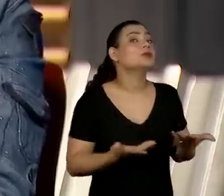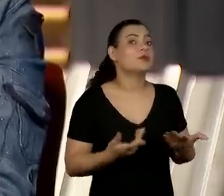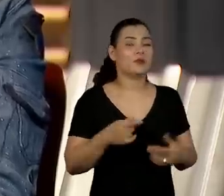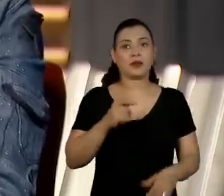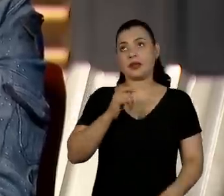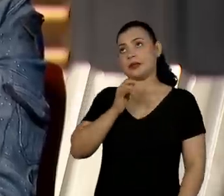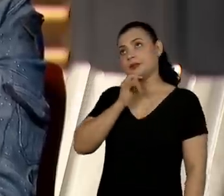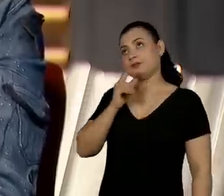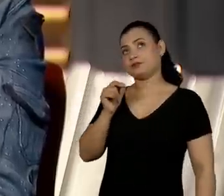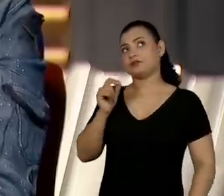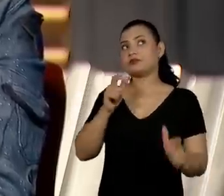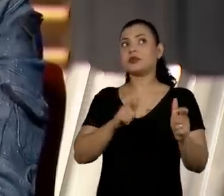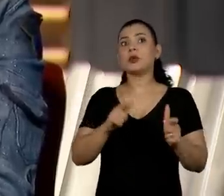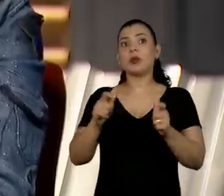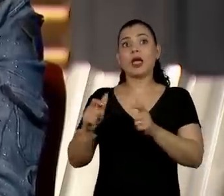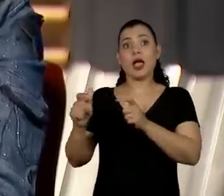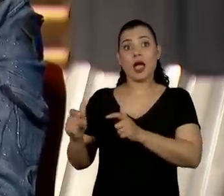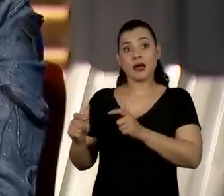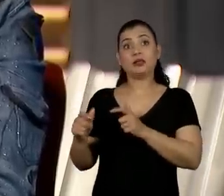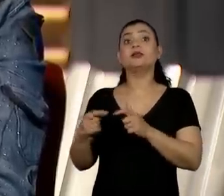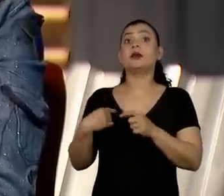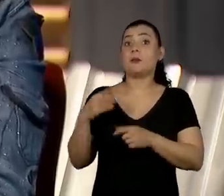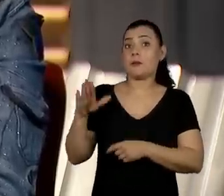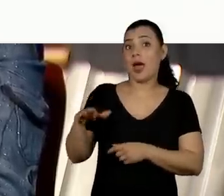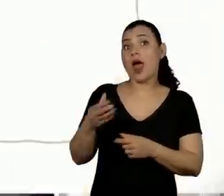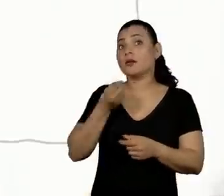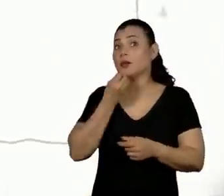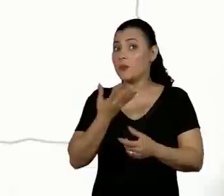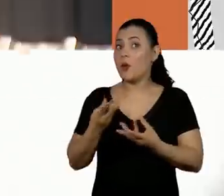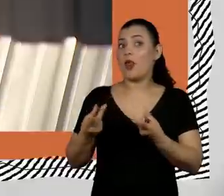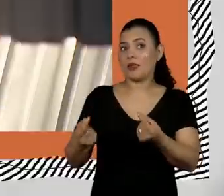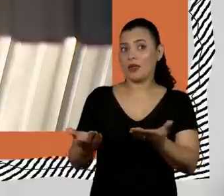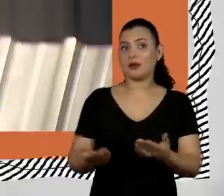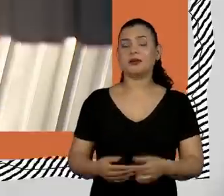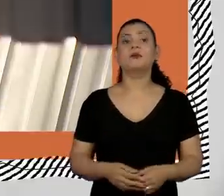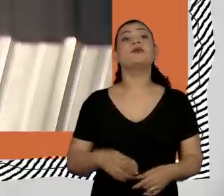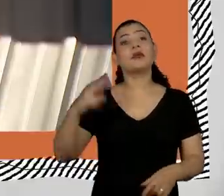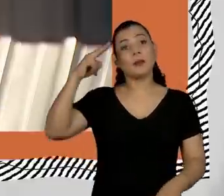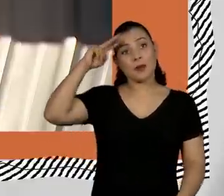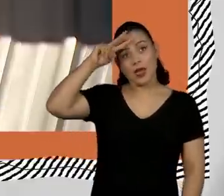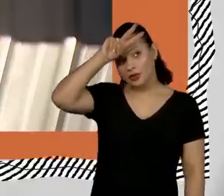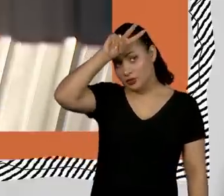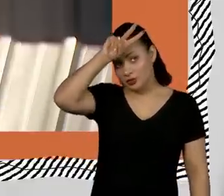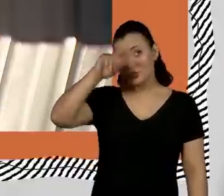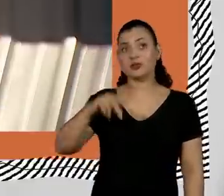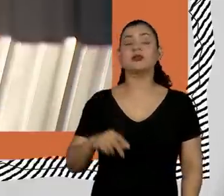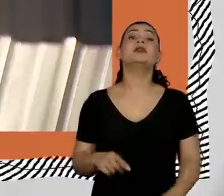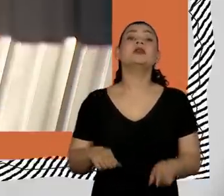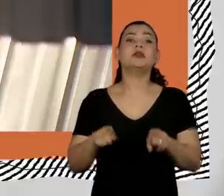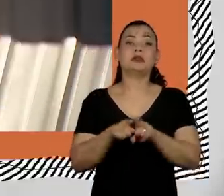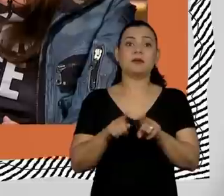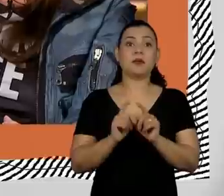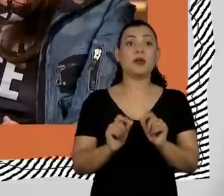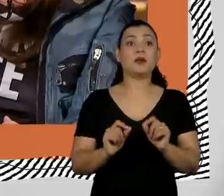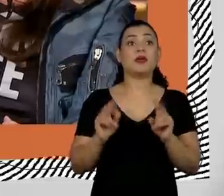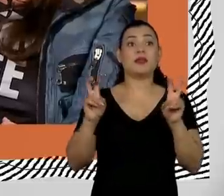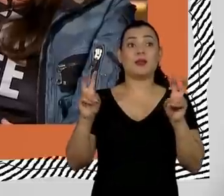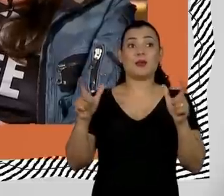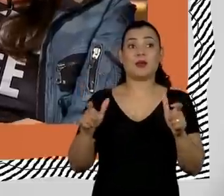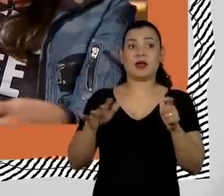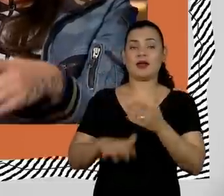eu vou falar sobre lugares muito acessíveis México chama los cocôios